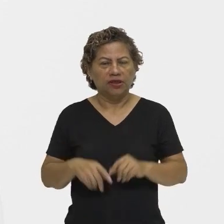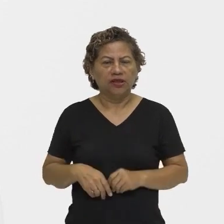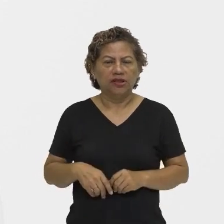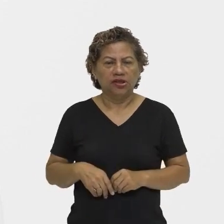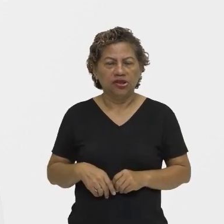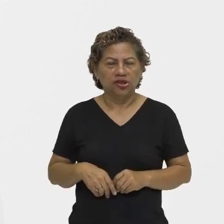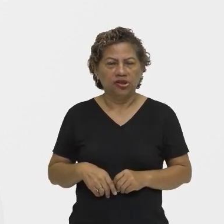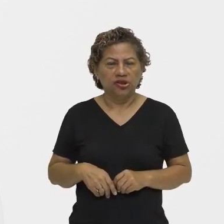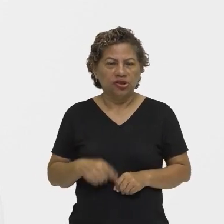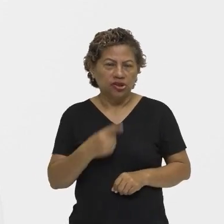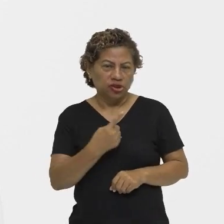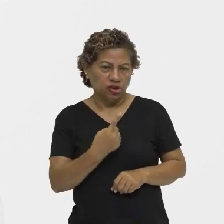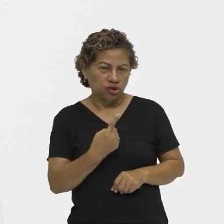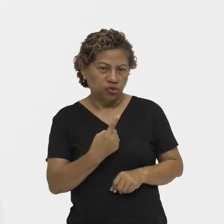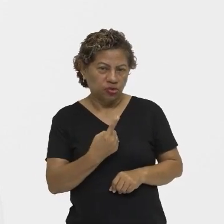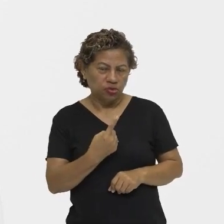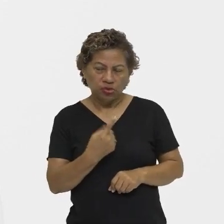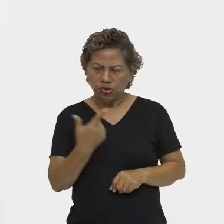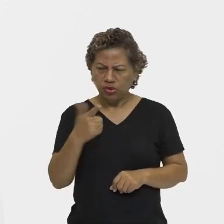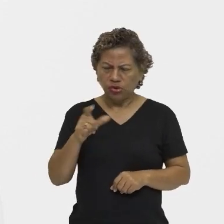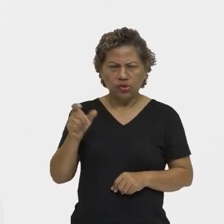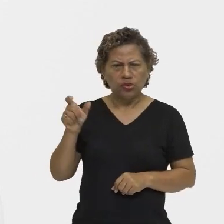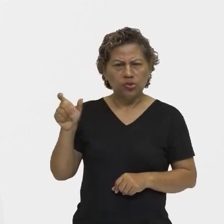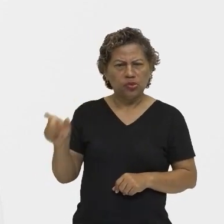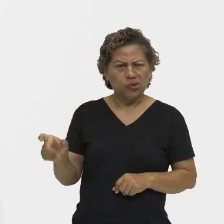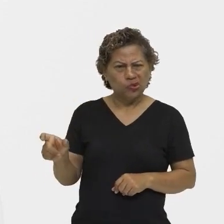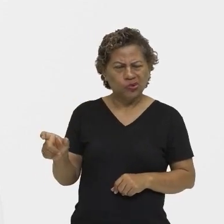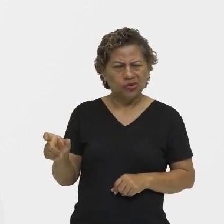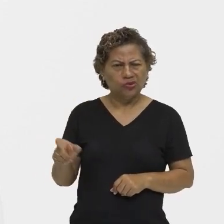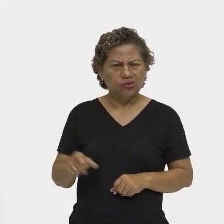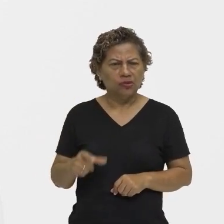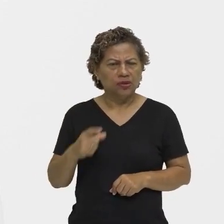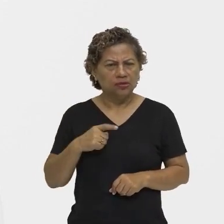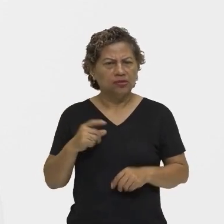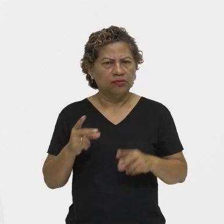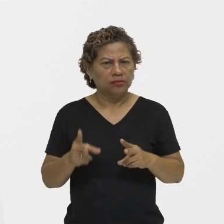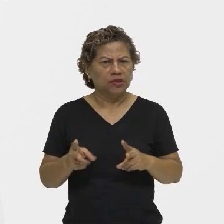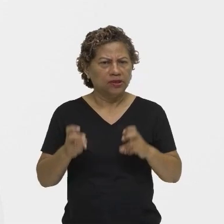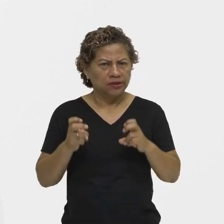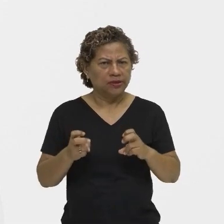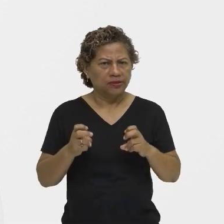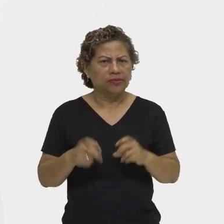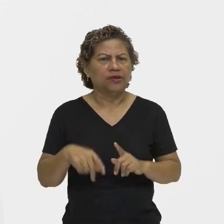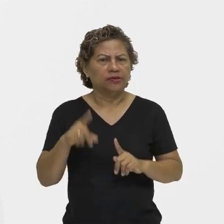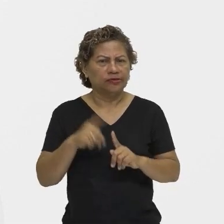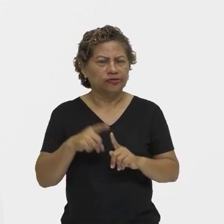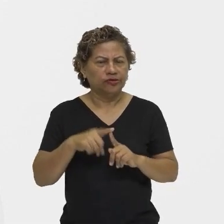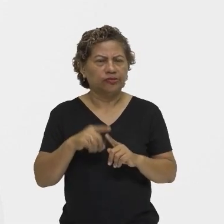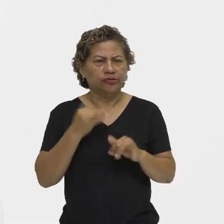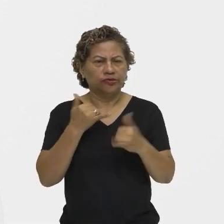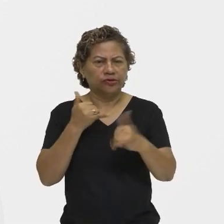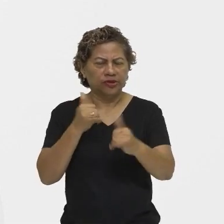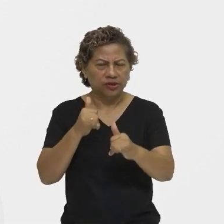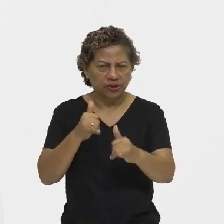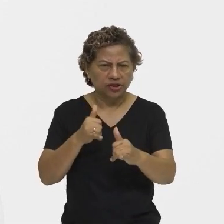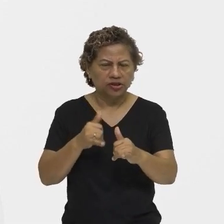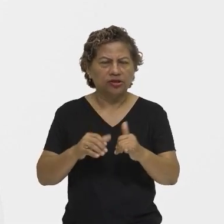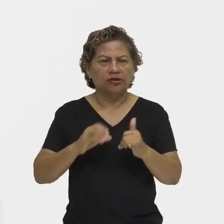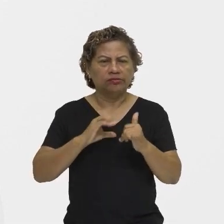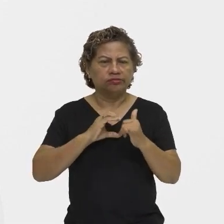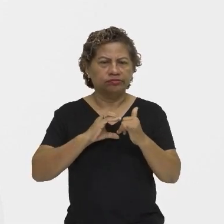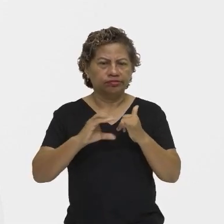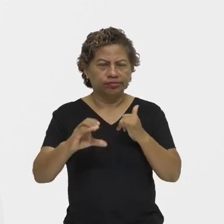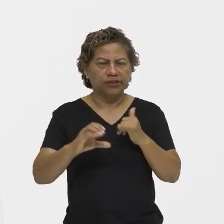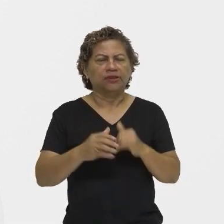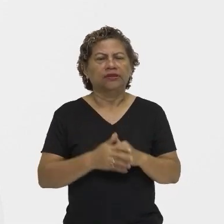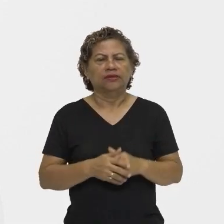outro, certo? Aí eu tenho o aparecimento dessa modalidade de energia térmica, né? Dessa radiação de energia